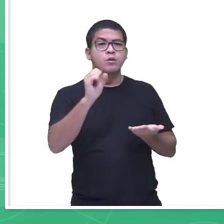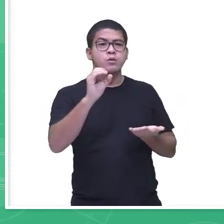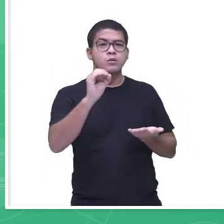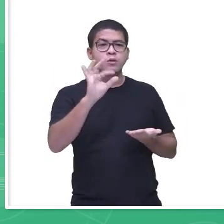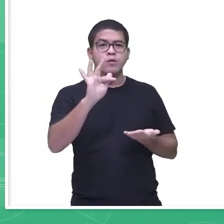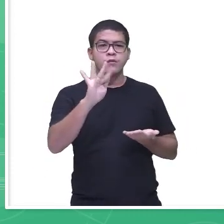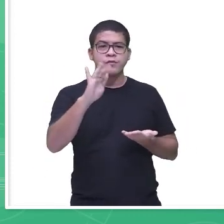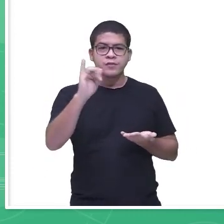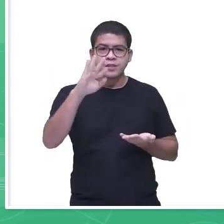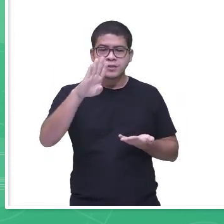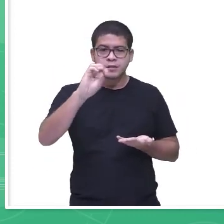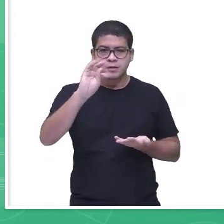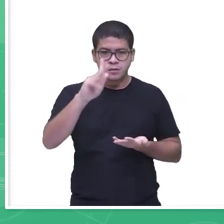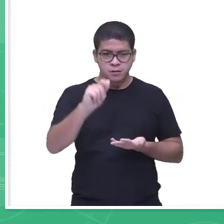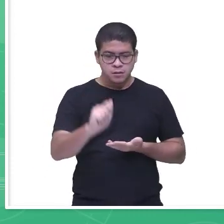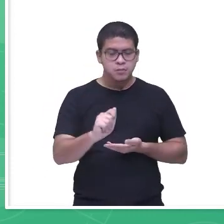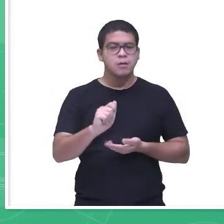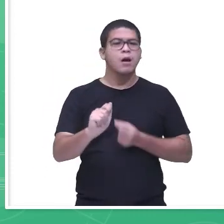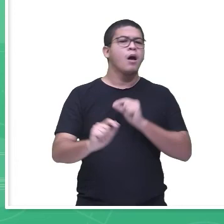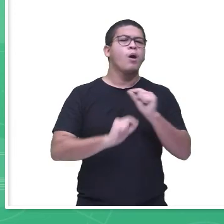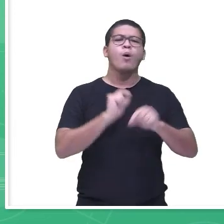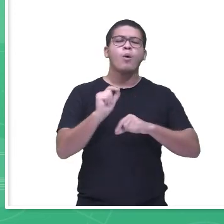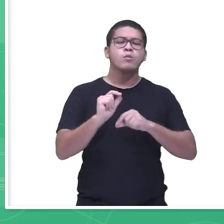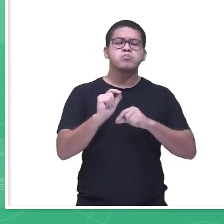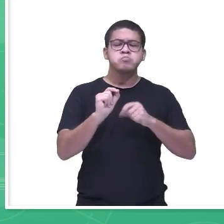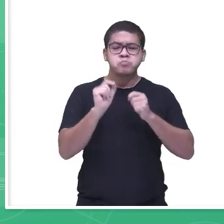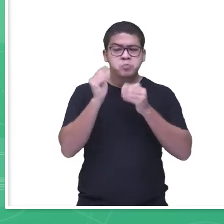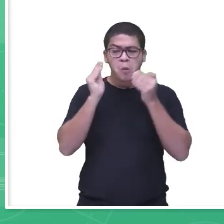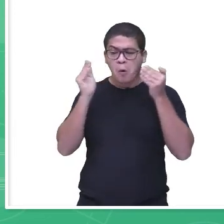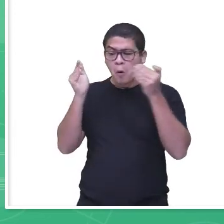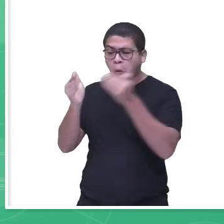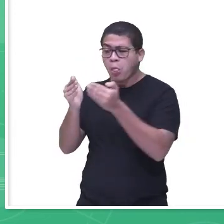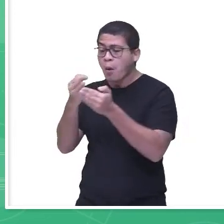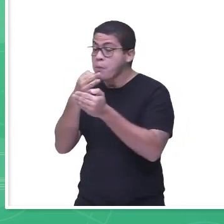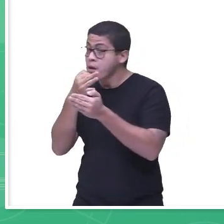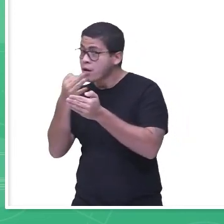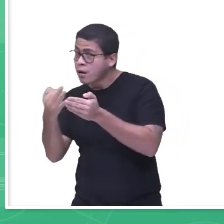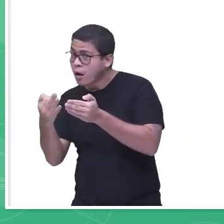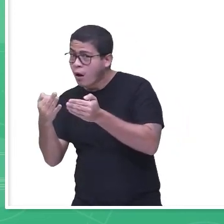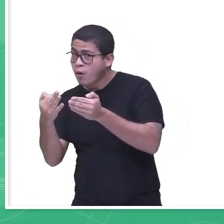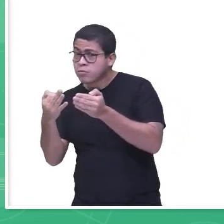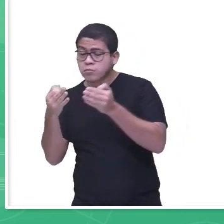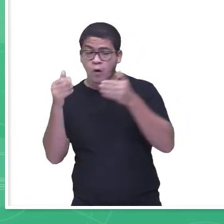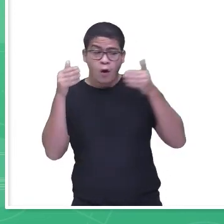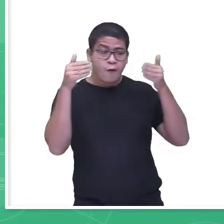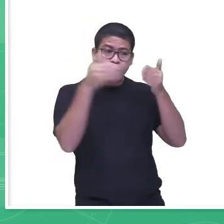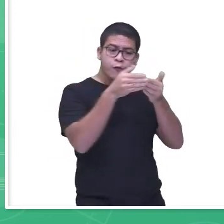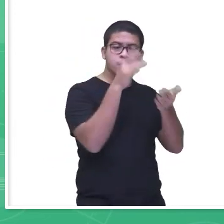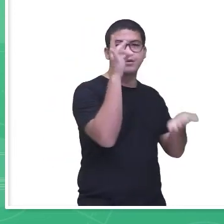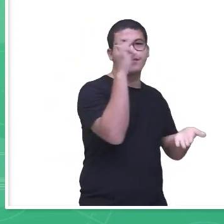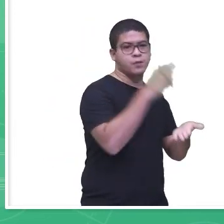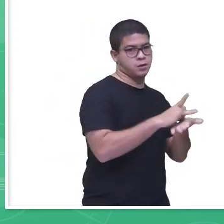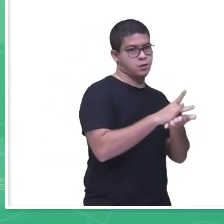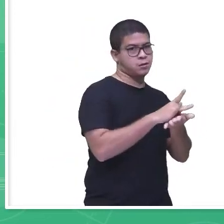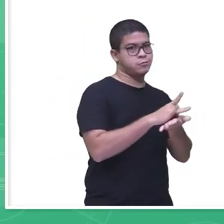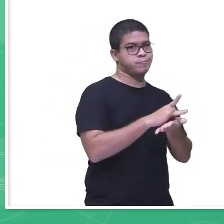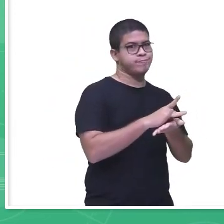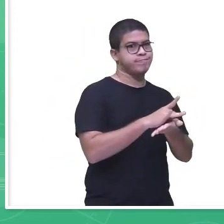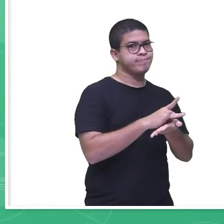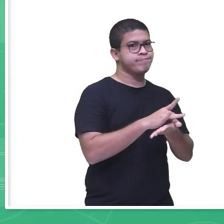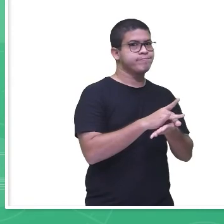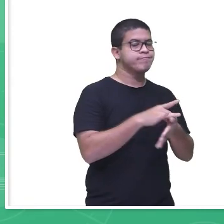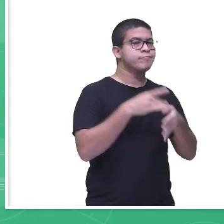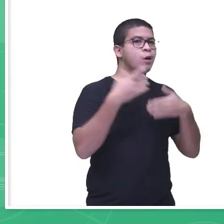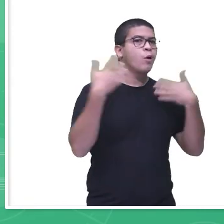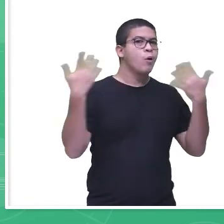sofista? Ou seja, eu vou em busca de uma opinião, é só dada uma opinião e eu simplesmente aceito essa